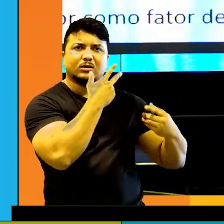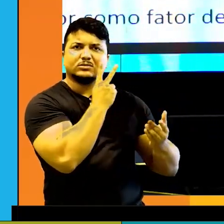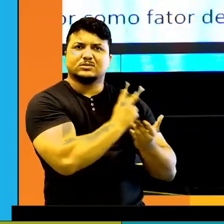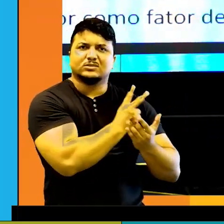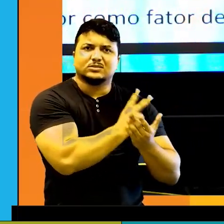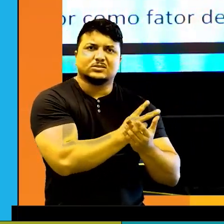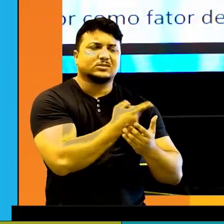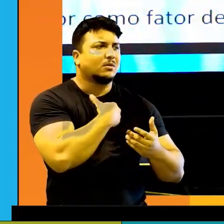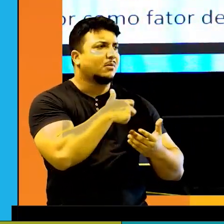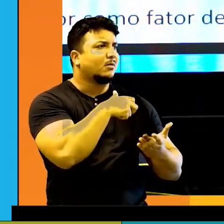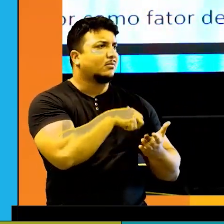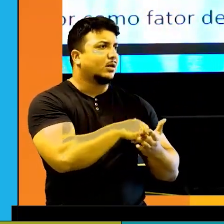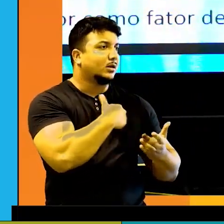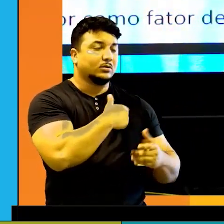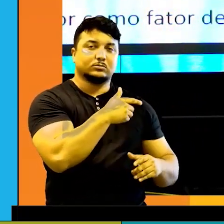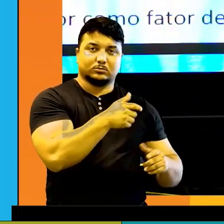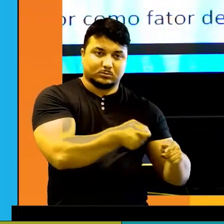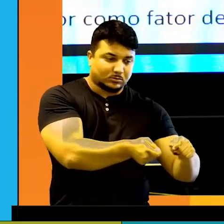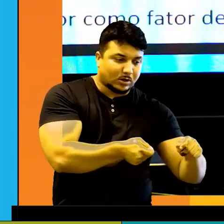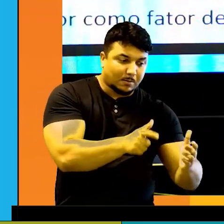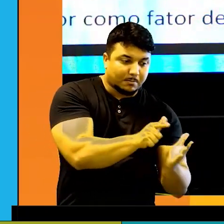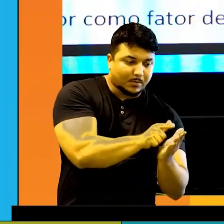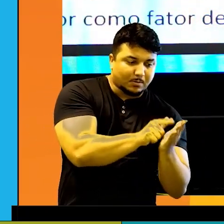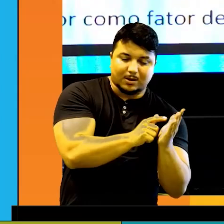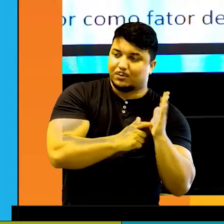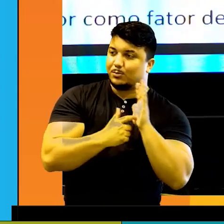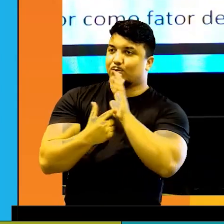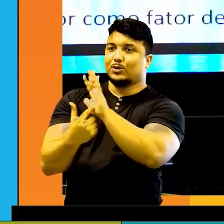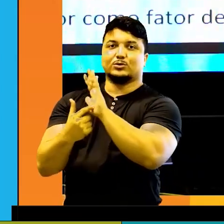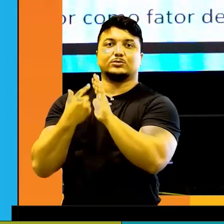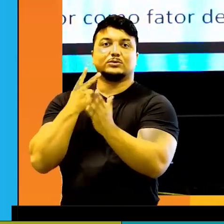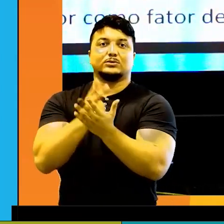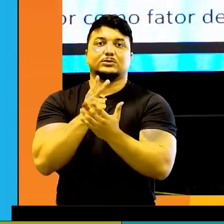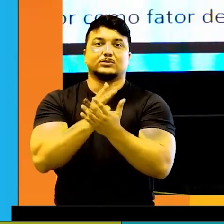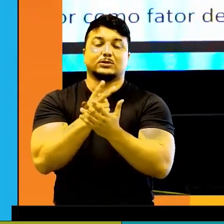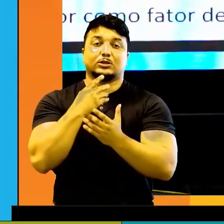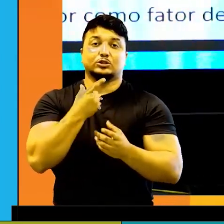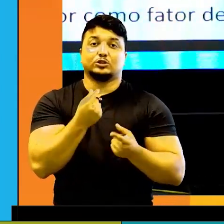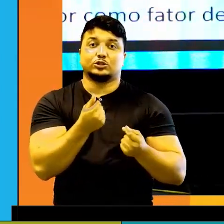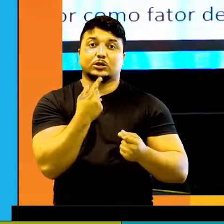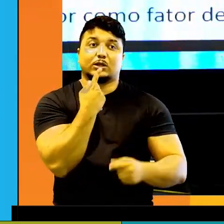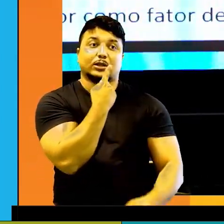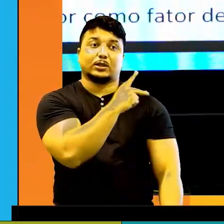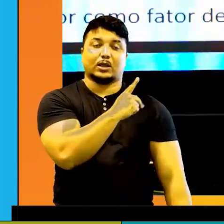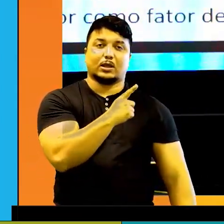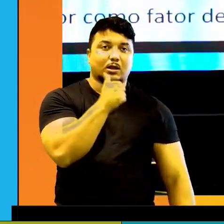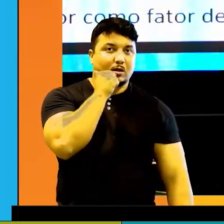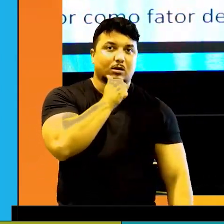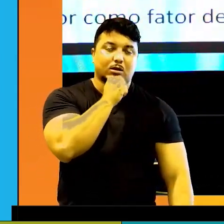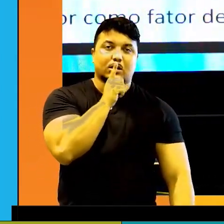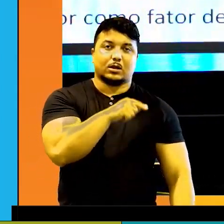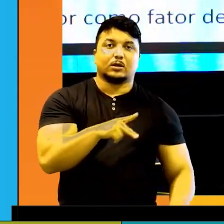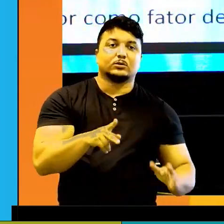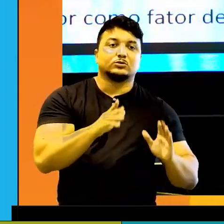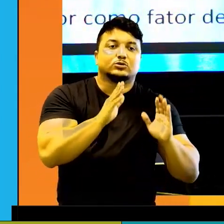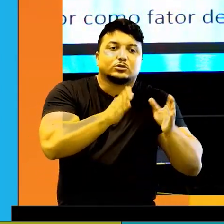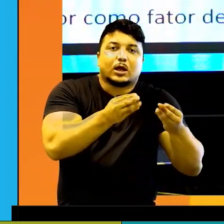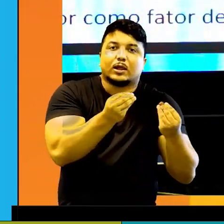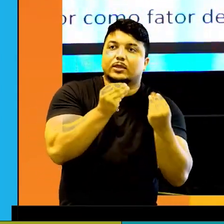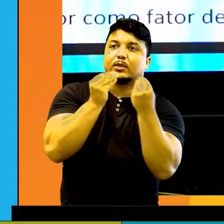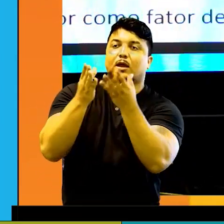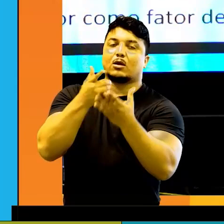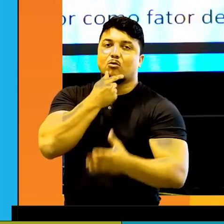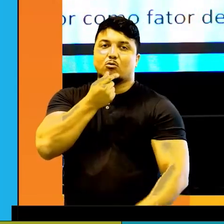de mim. Aí ela foi na gaveta, tirou um papel e mostrou para ele que toda a herança dela, que era muita, ela já havia deixado para